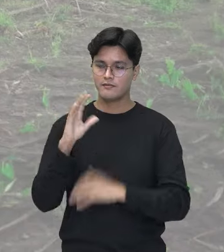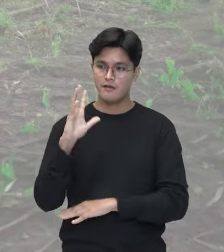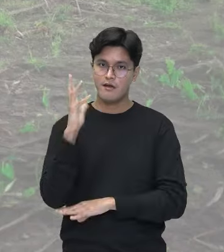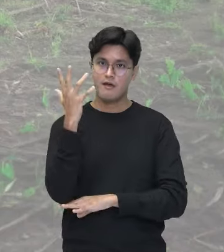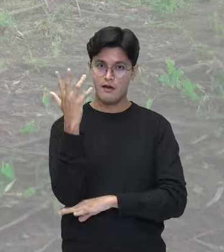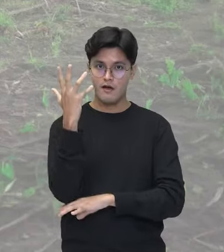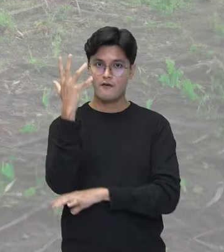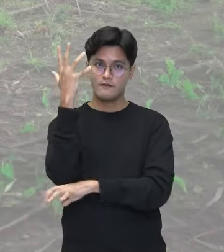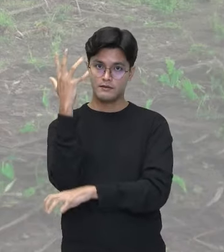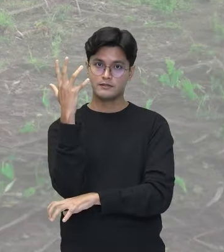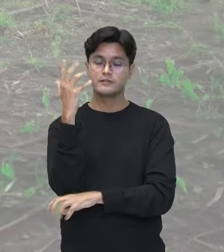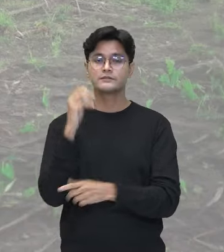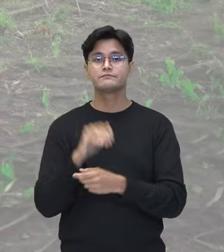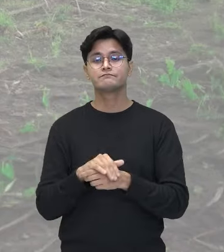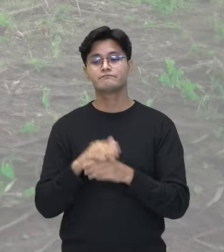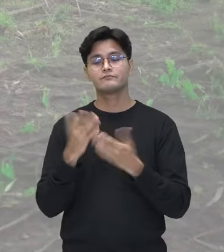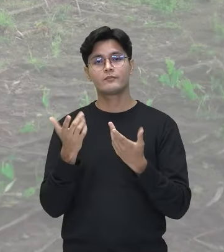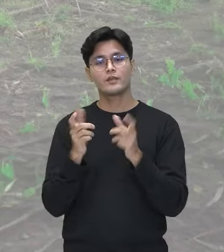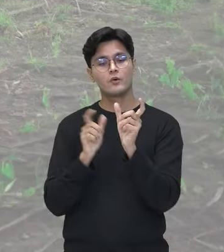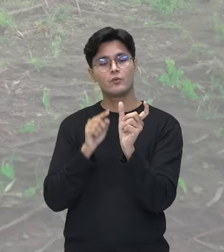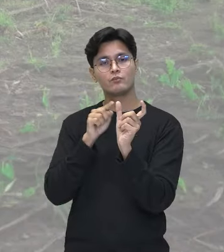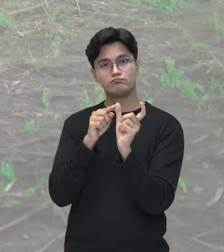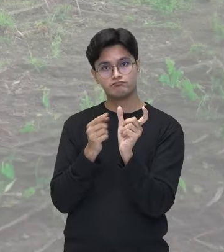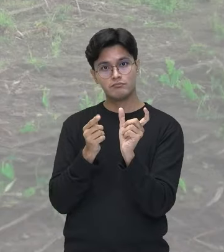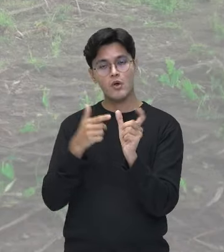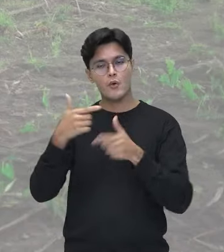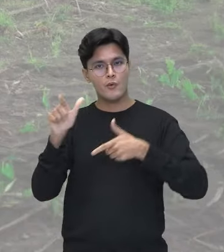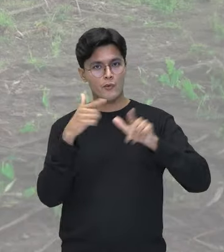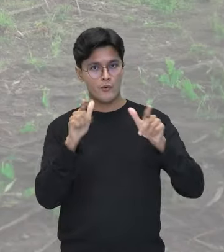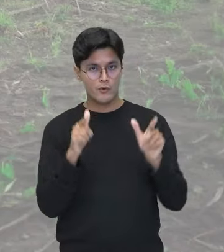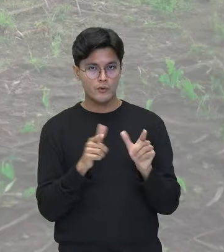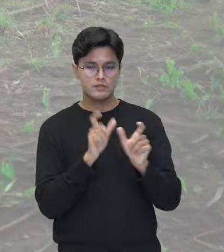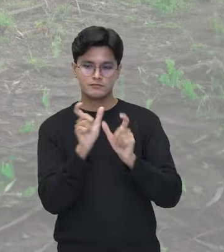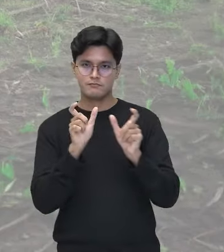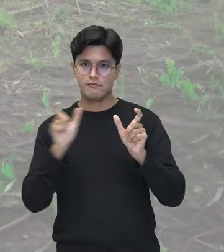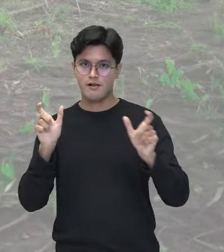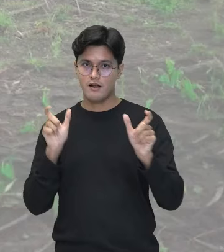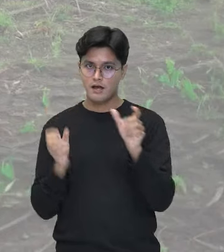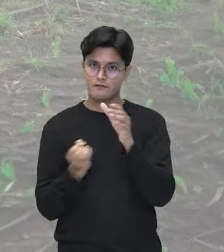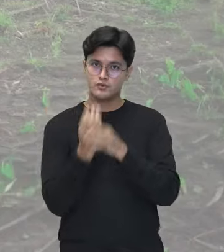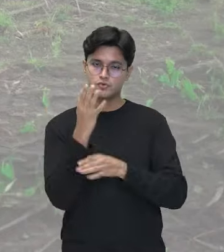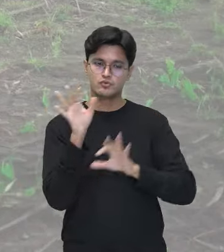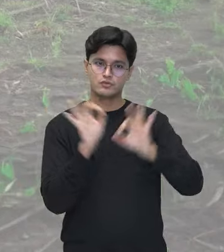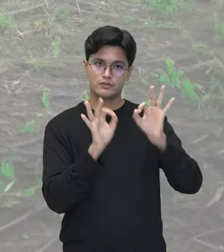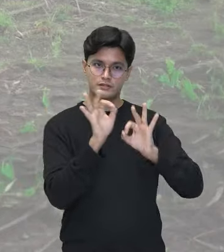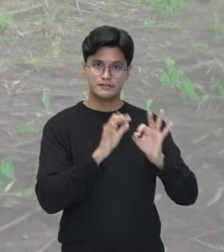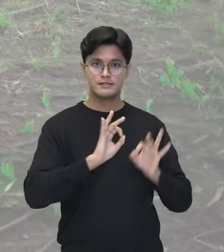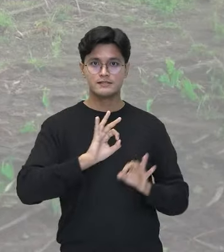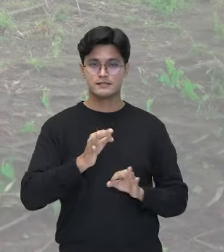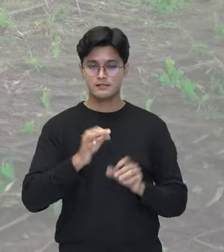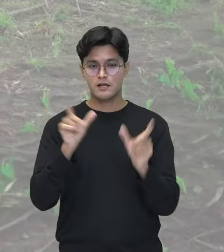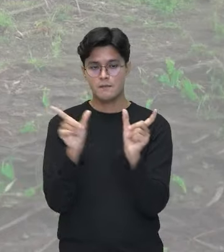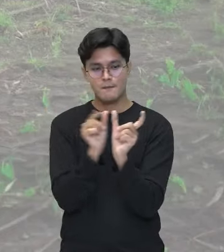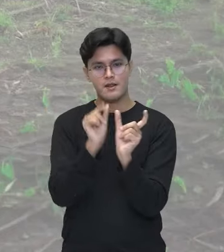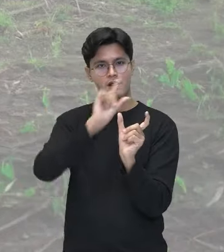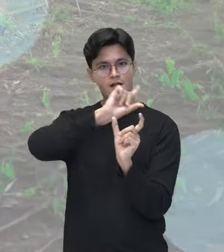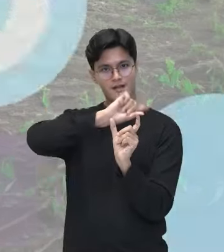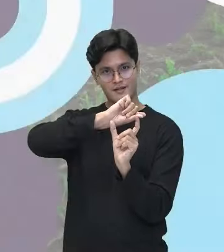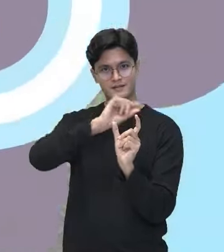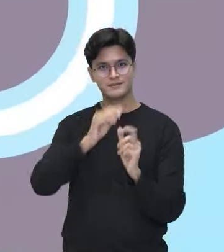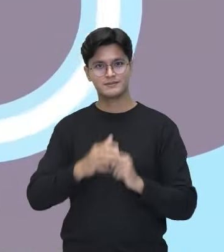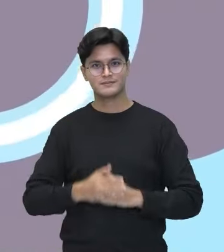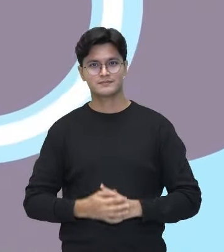outras palavras utilizando prefixos e sufixos. Então, agora acompanhe comigo o nosso quebra-cabeça.